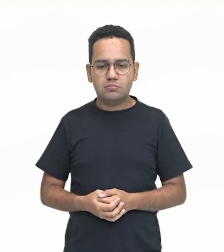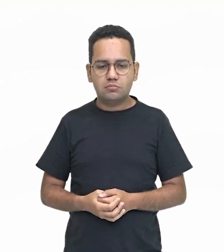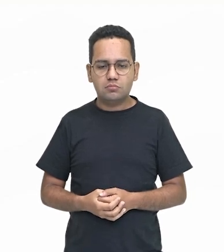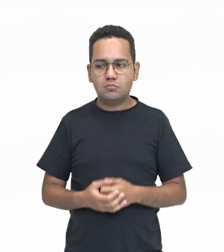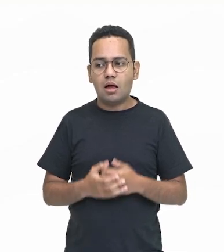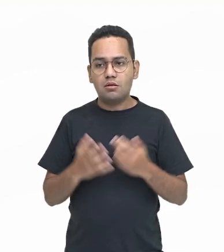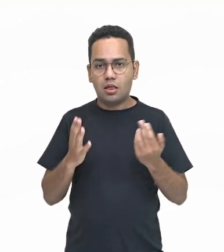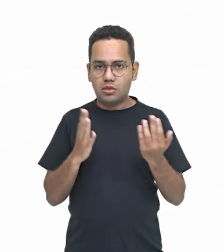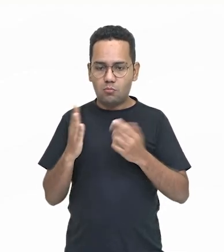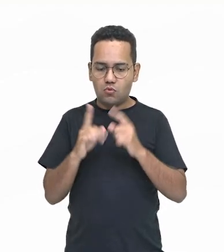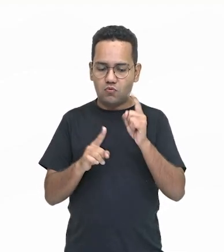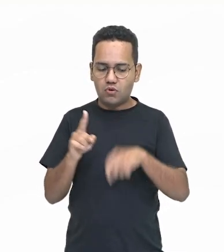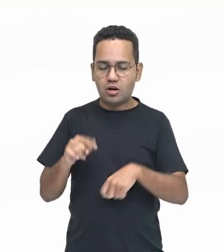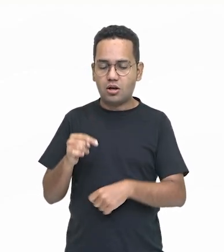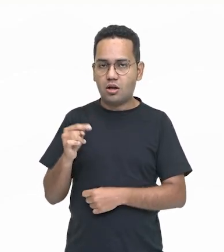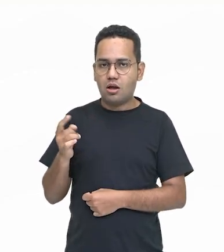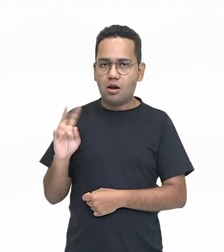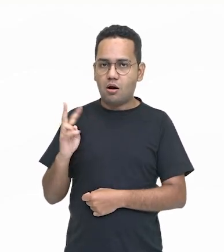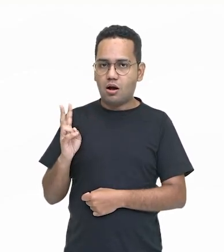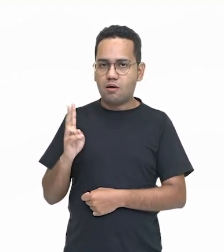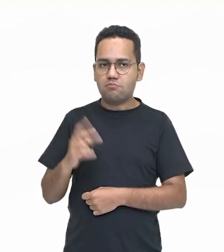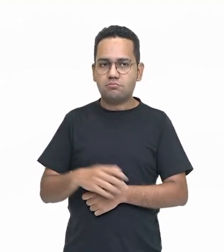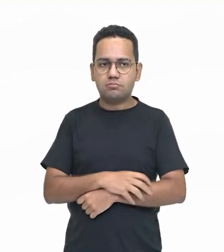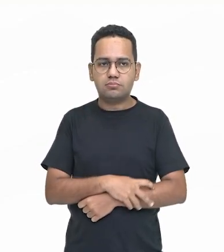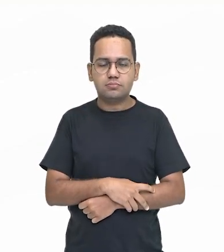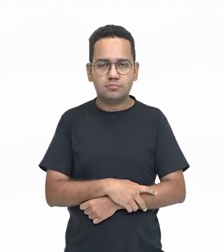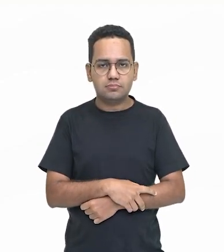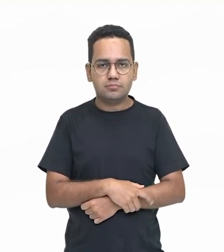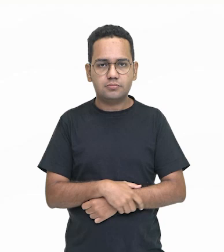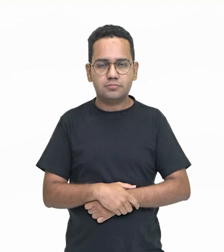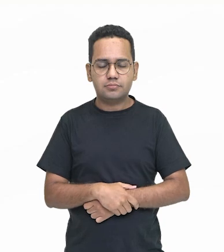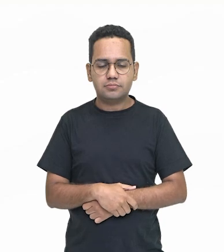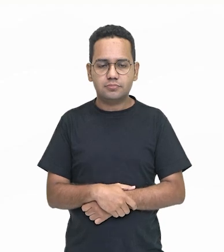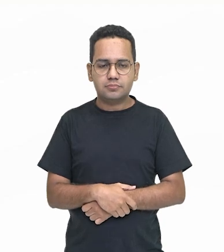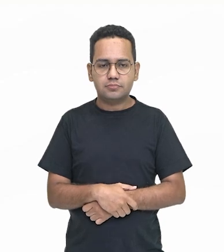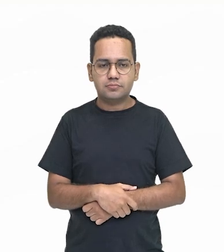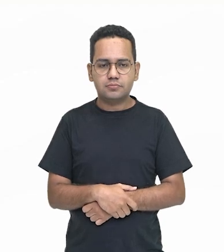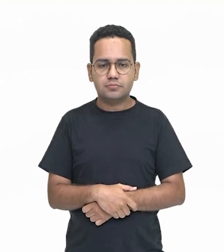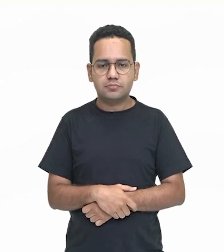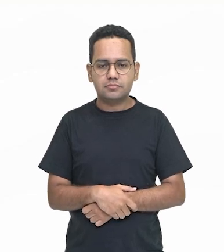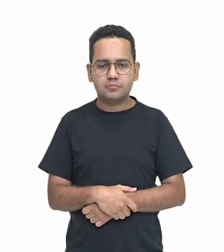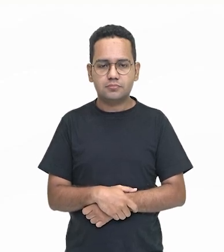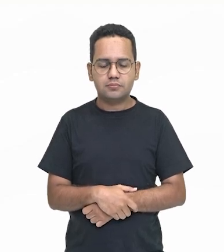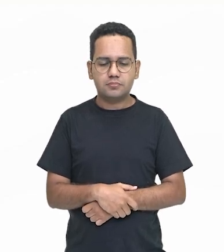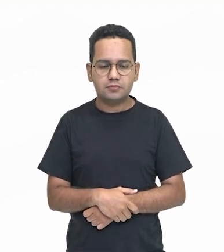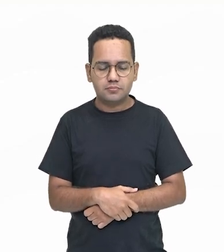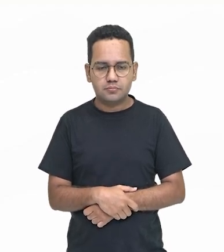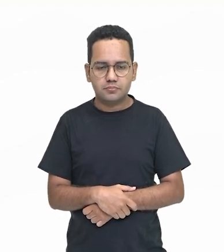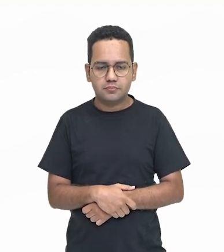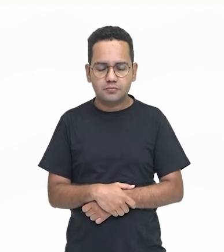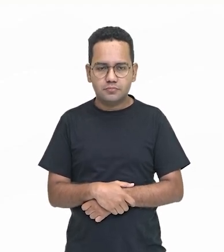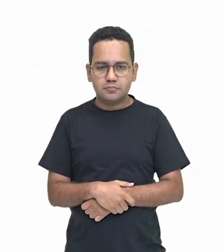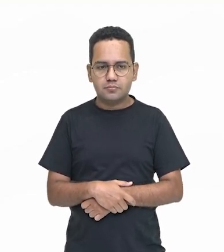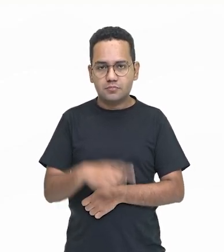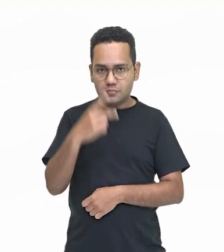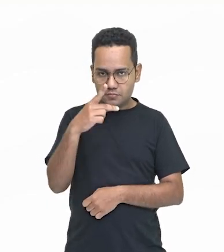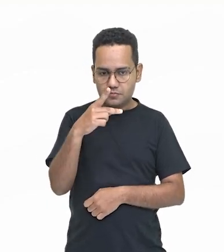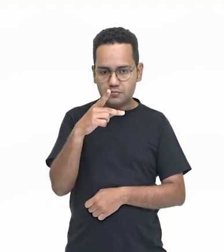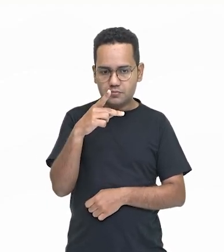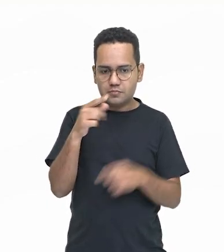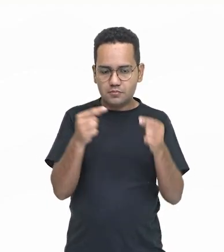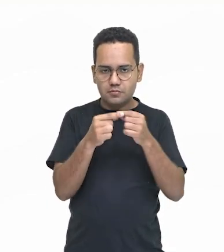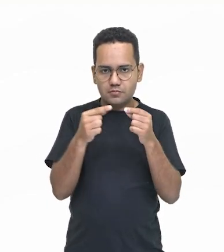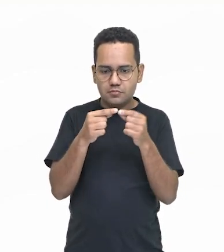calculado em horas, tá, pessoal? Então, a gente tem que ver que a potência vai ser em quilowatts, ou